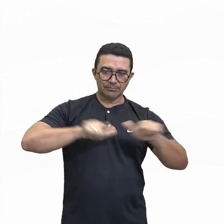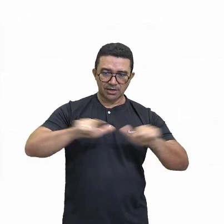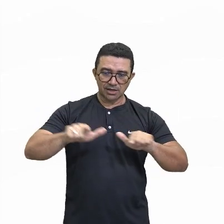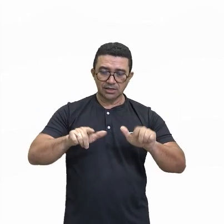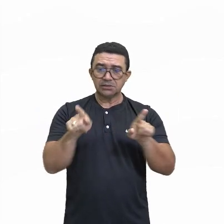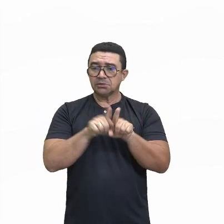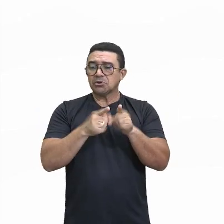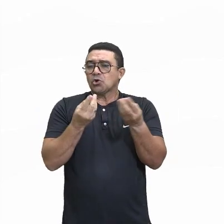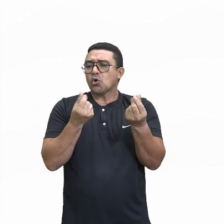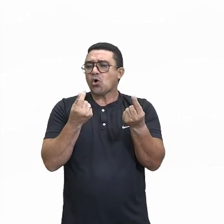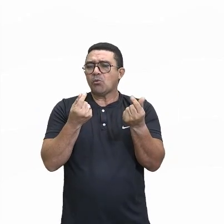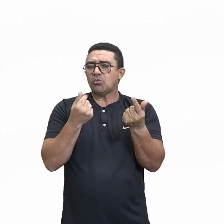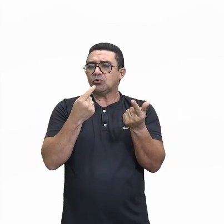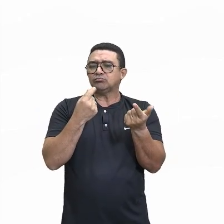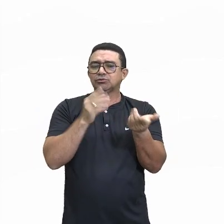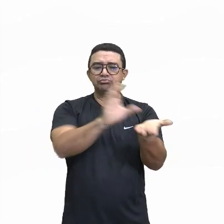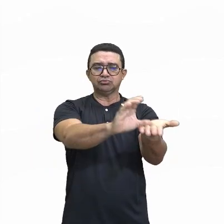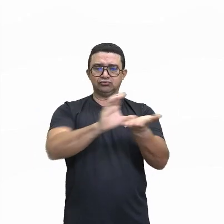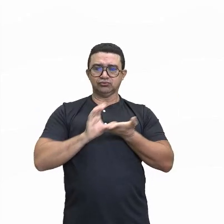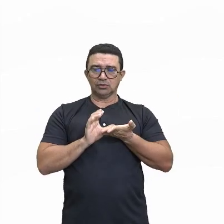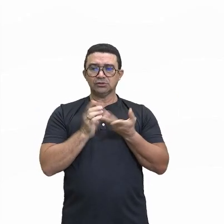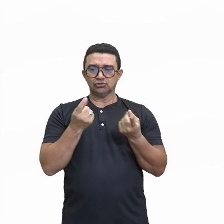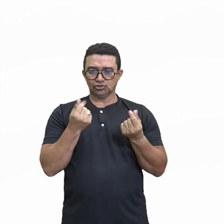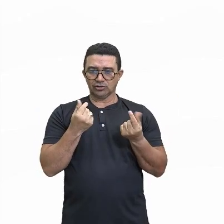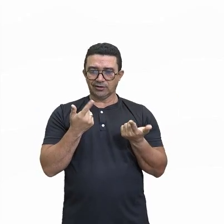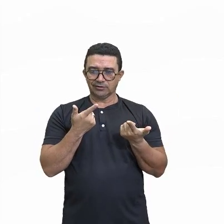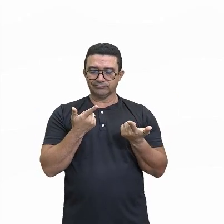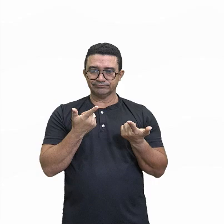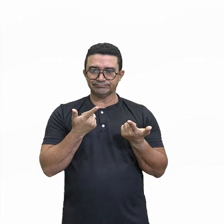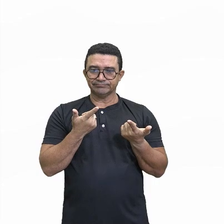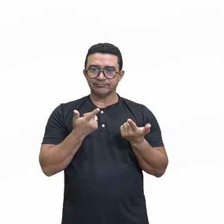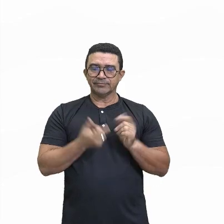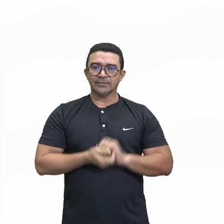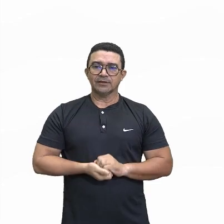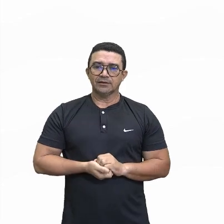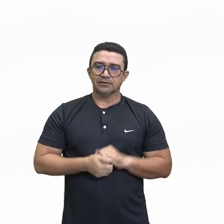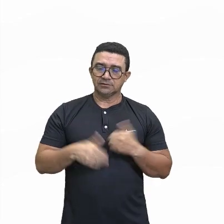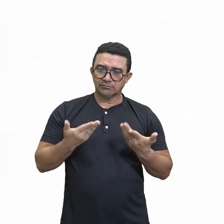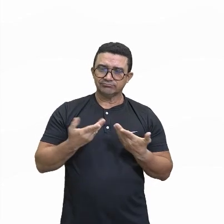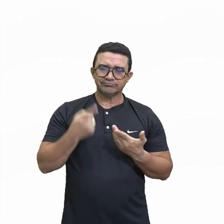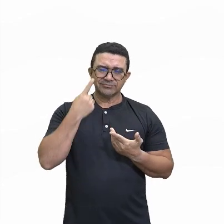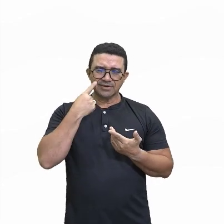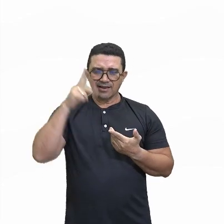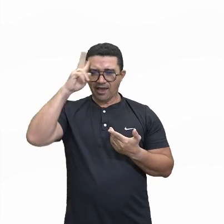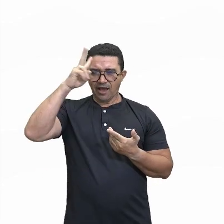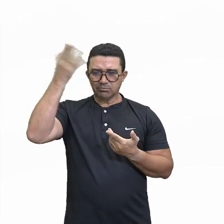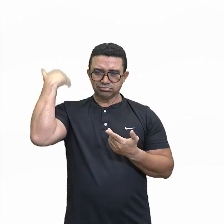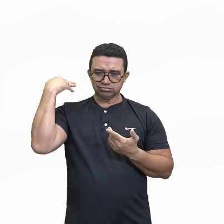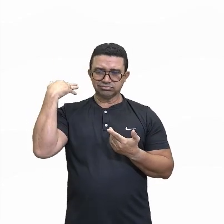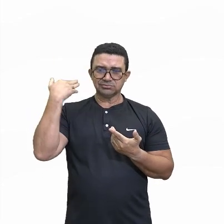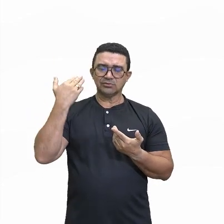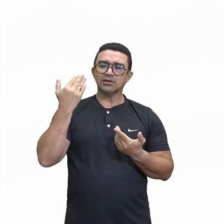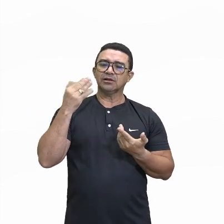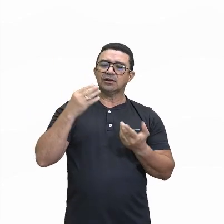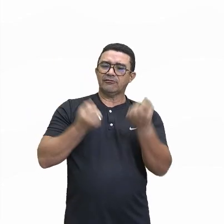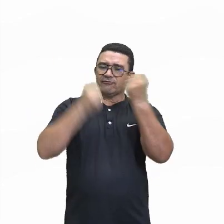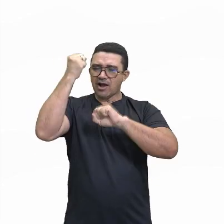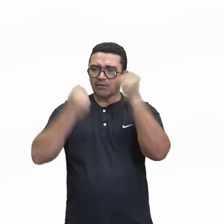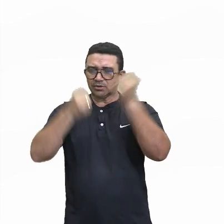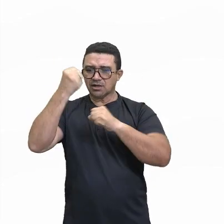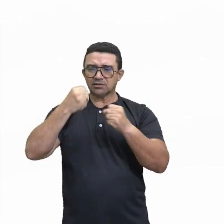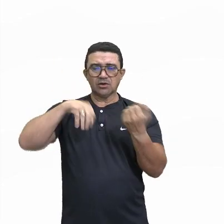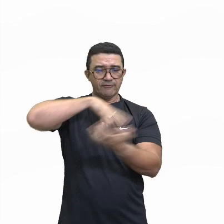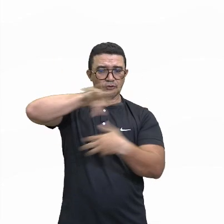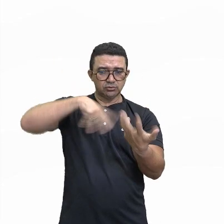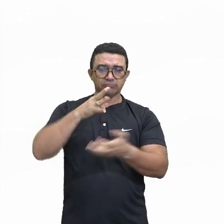que o dinheiro é feito. Vocês sabem como funciona a questão da Revolução Industrial, né? Você tem ali as fábricas, onde